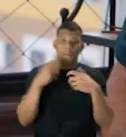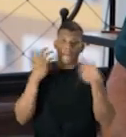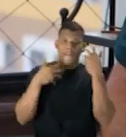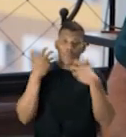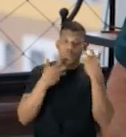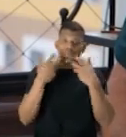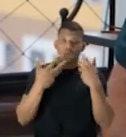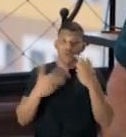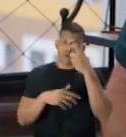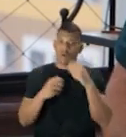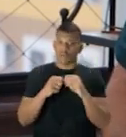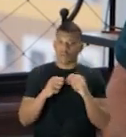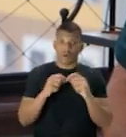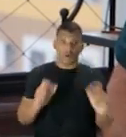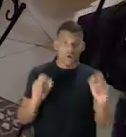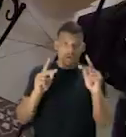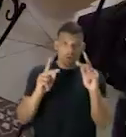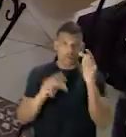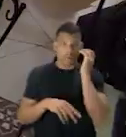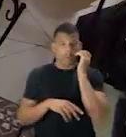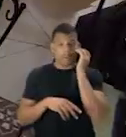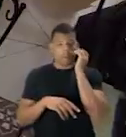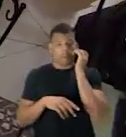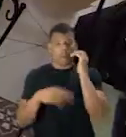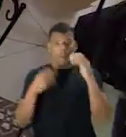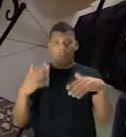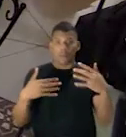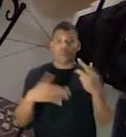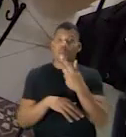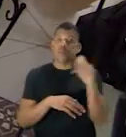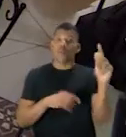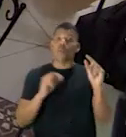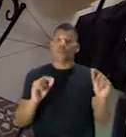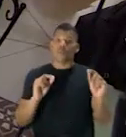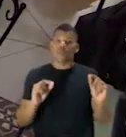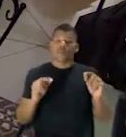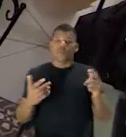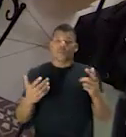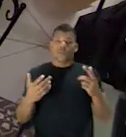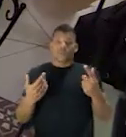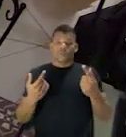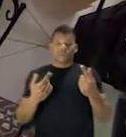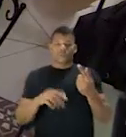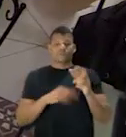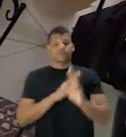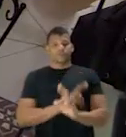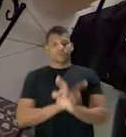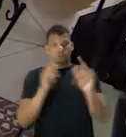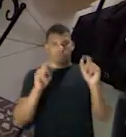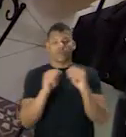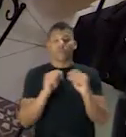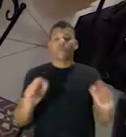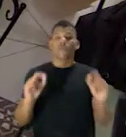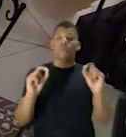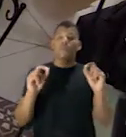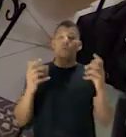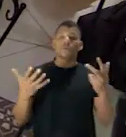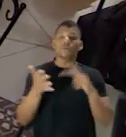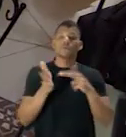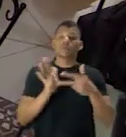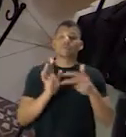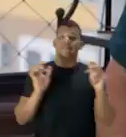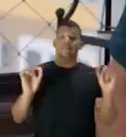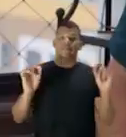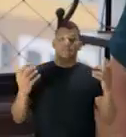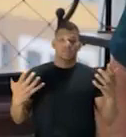é você fazer música para bloco. Aí eu faço lá, tá ótimo. Né? Outra coisa é você ser parceiro do Jorge Silva, né, meu querido? Claro. Pô, vai fazer o